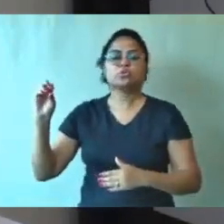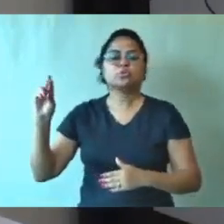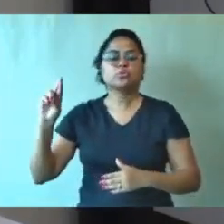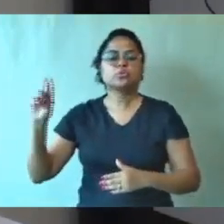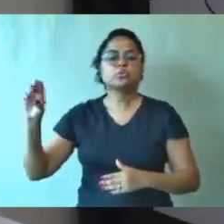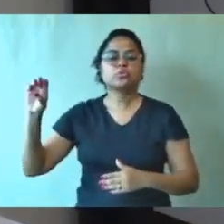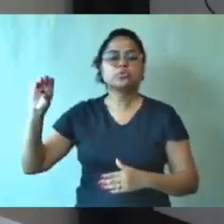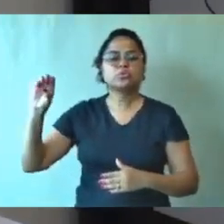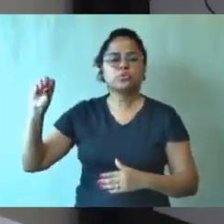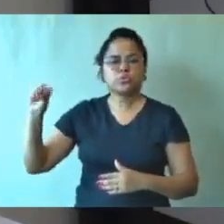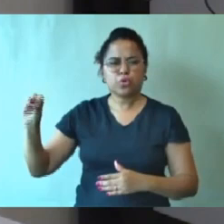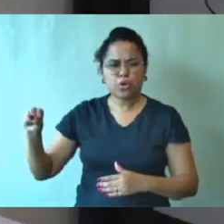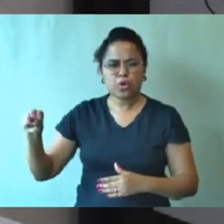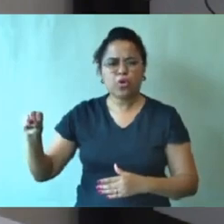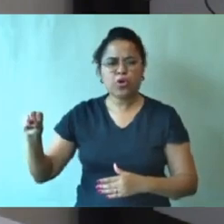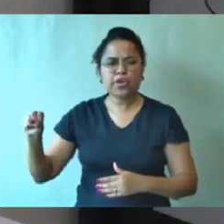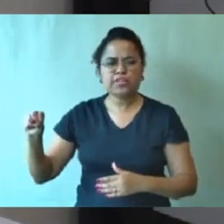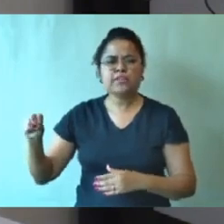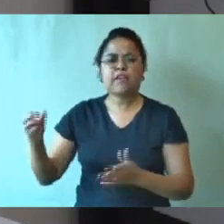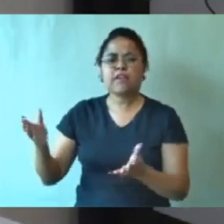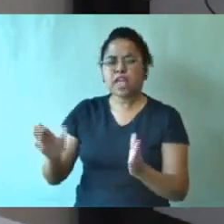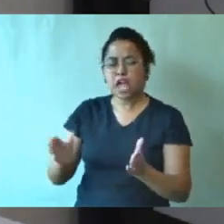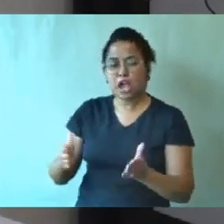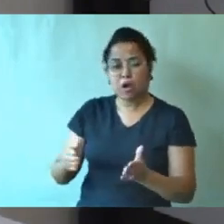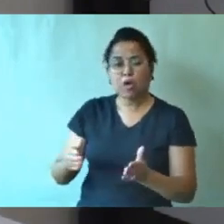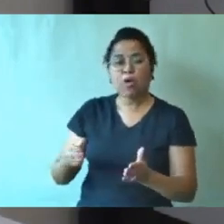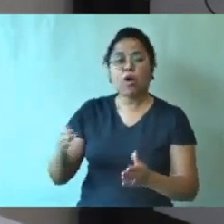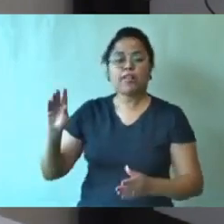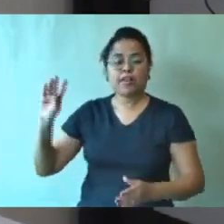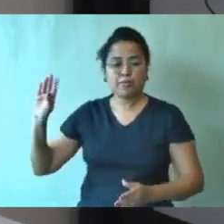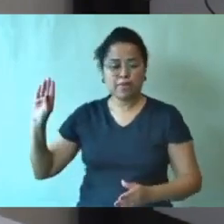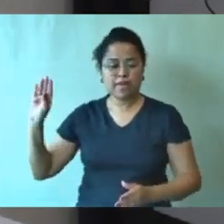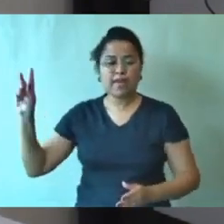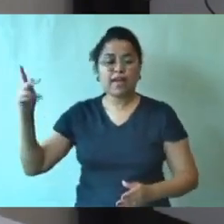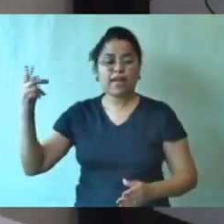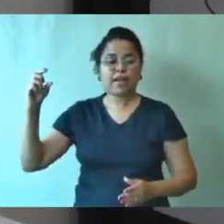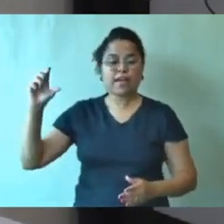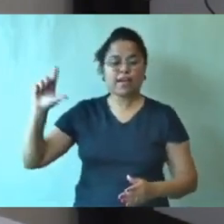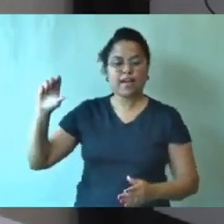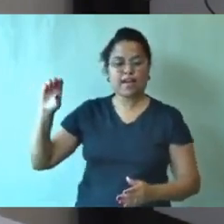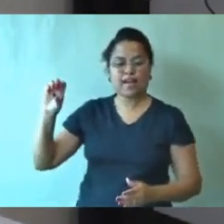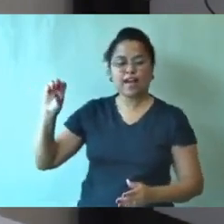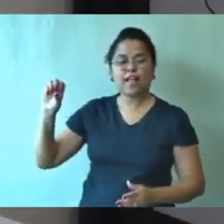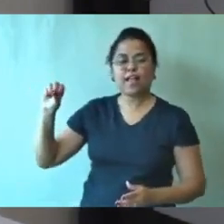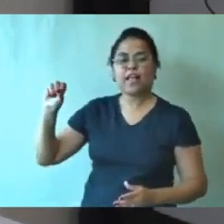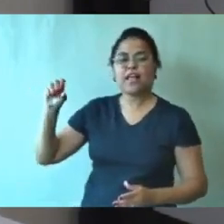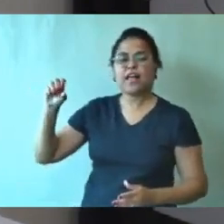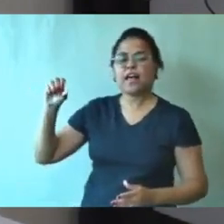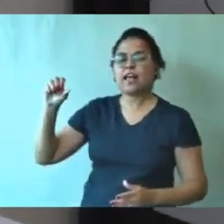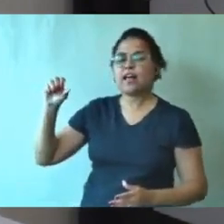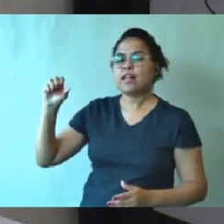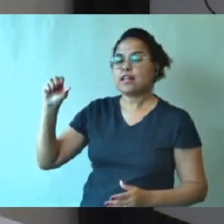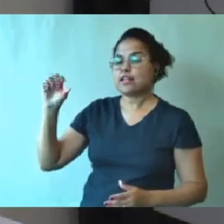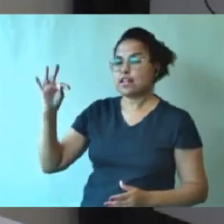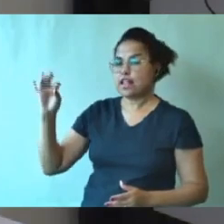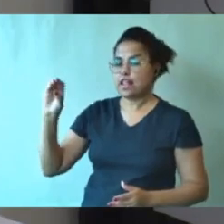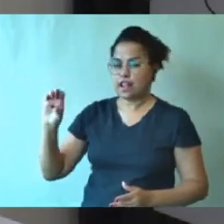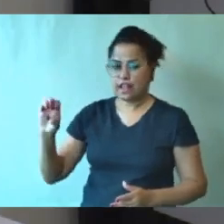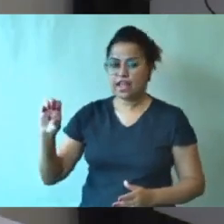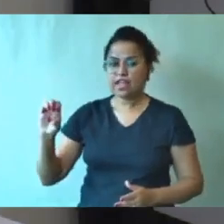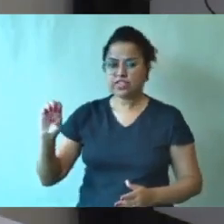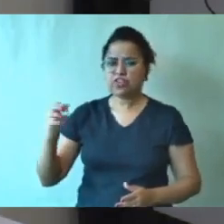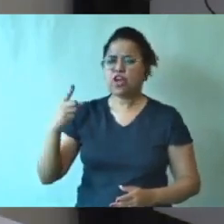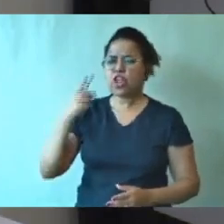viu, a frota é uma frota que, de fato, já estava sucateada. A gente viu diversos relatos de pessoas,